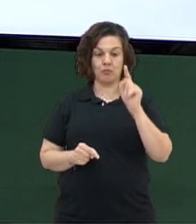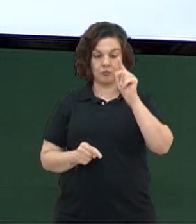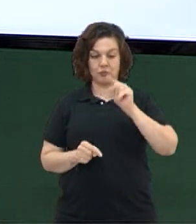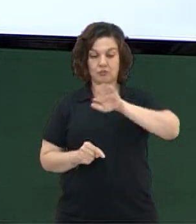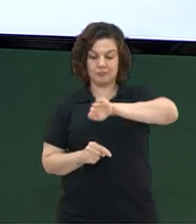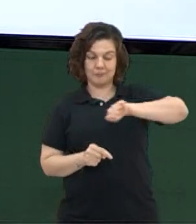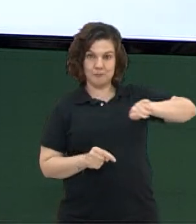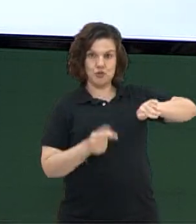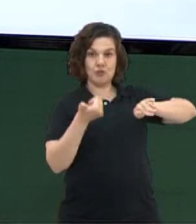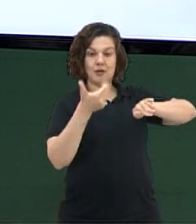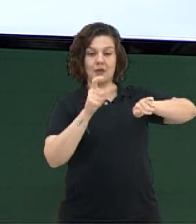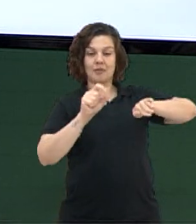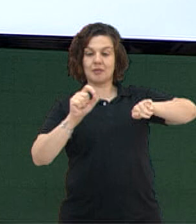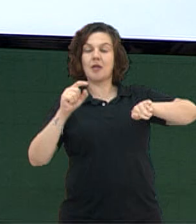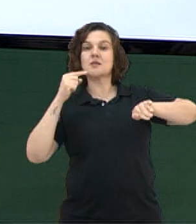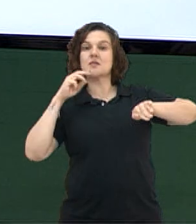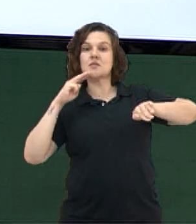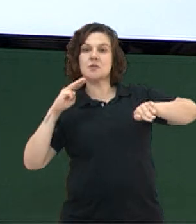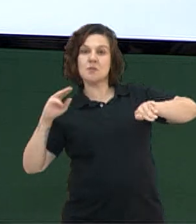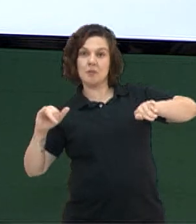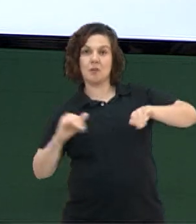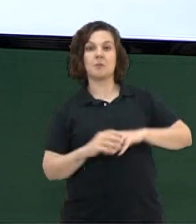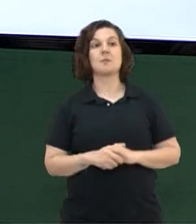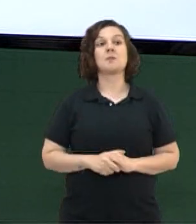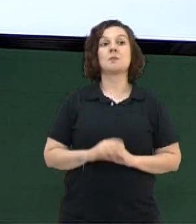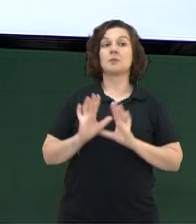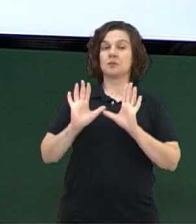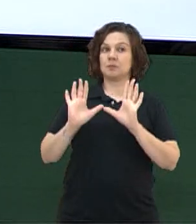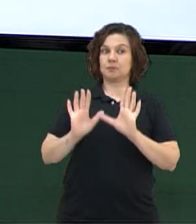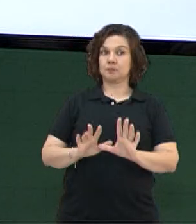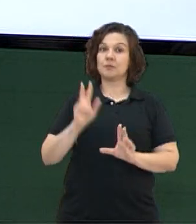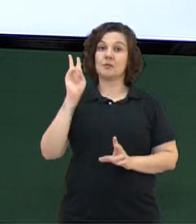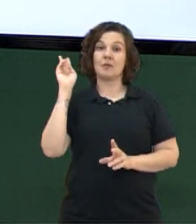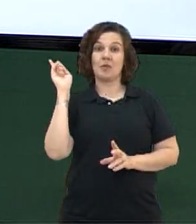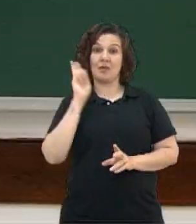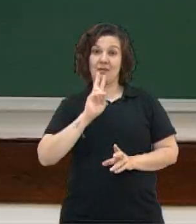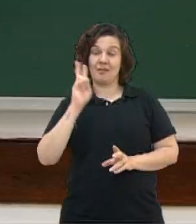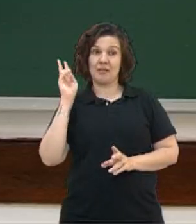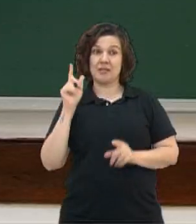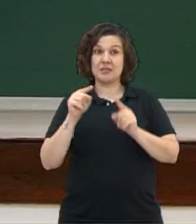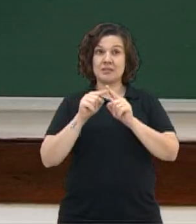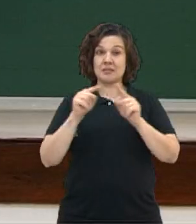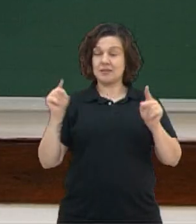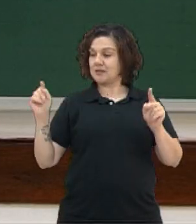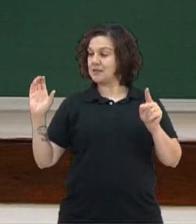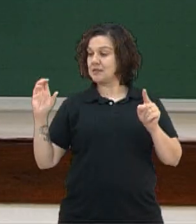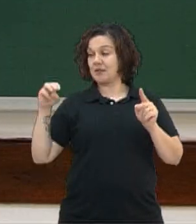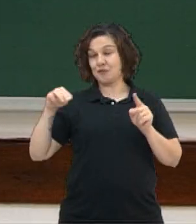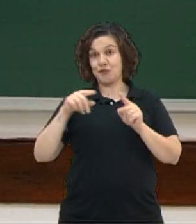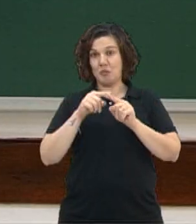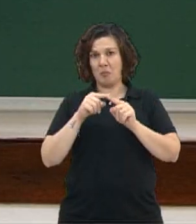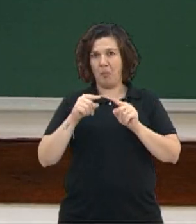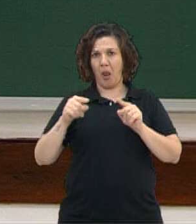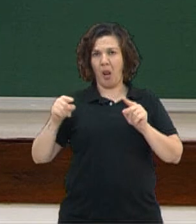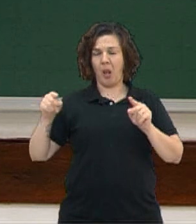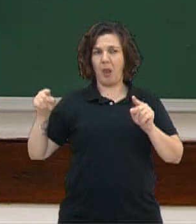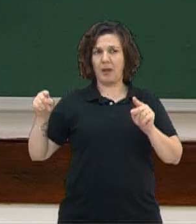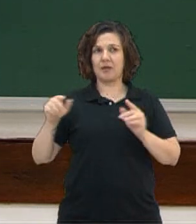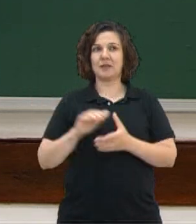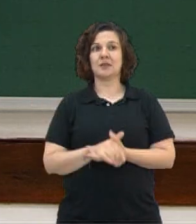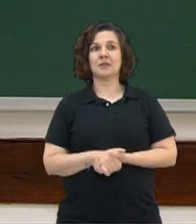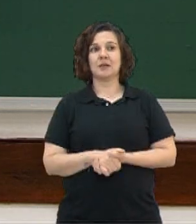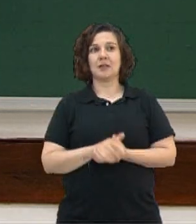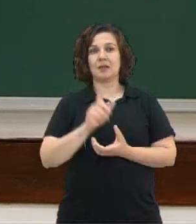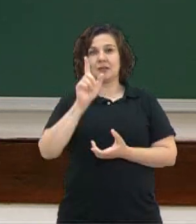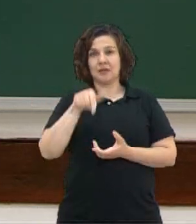apenas o 10 milhões entrando aqui na fórmula. E lembrando também que 10 milhões está em centímetros. A unidade de